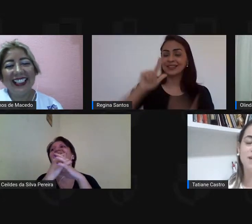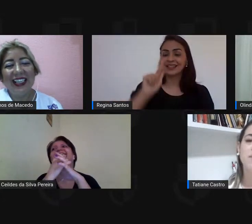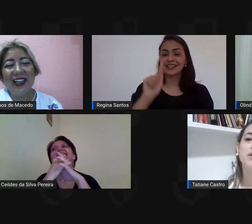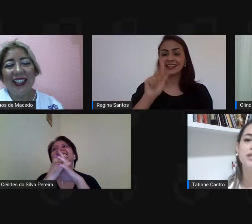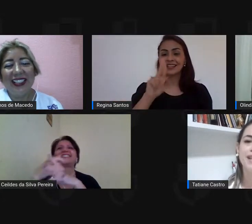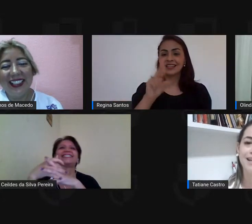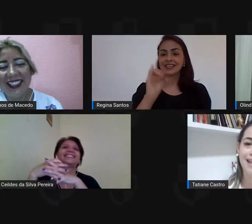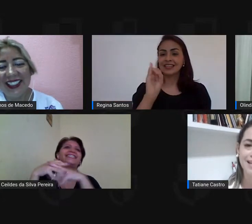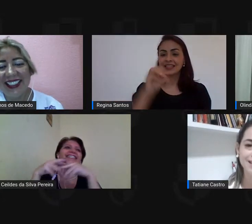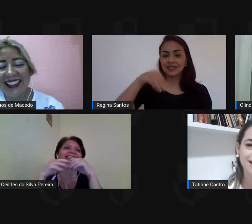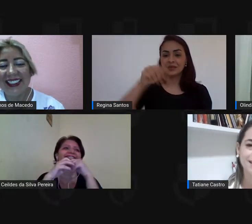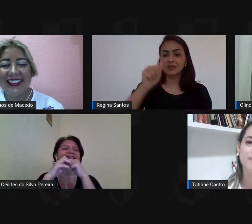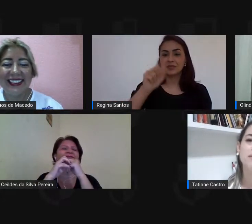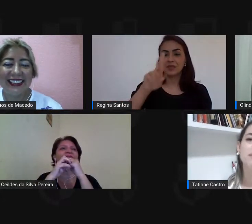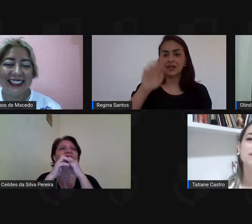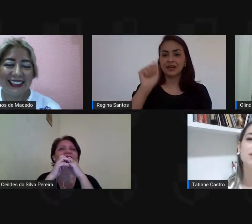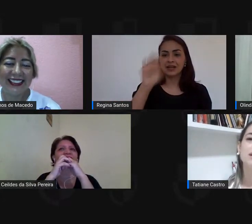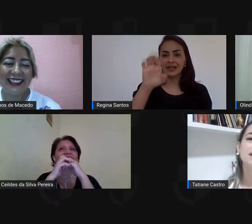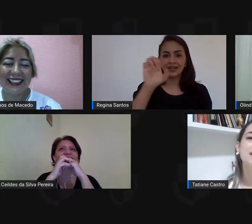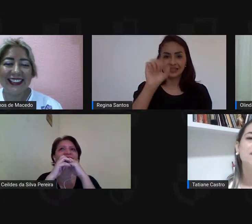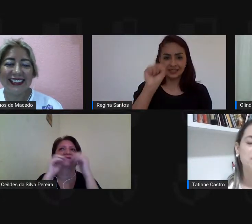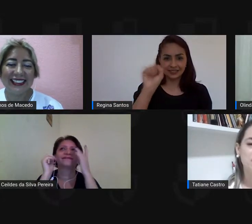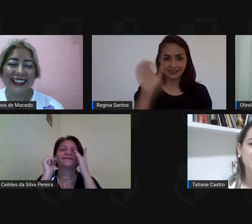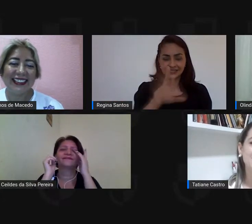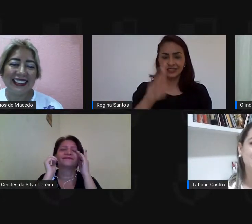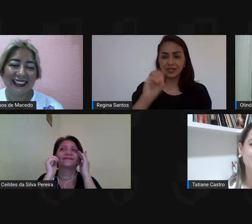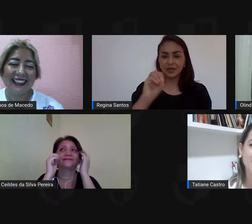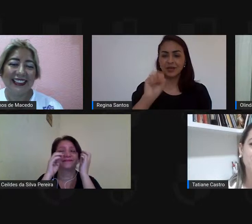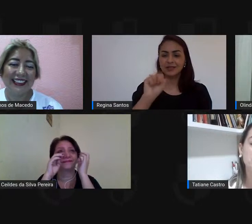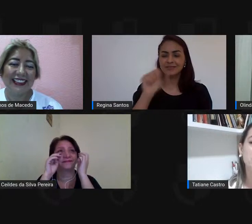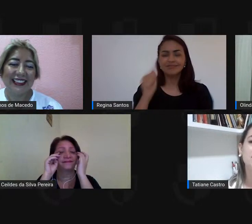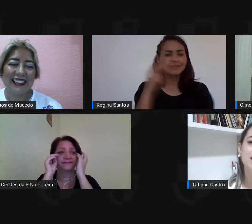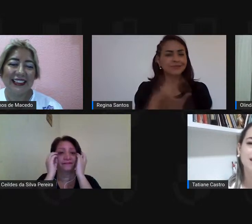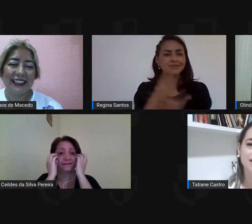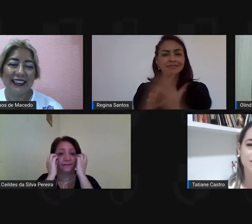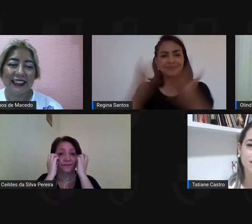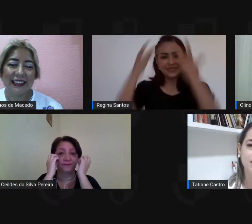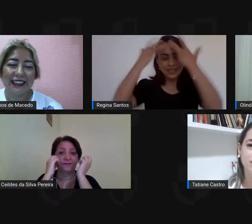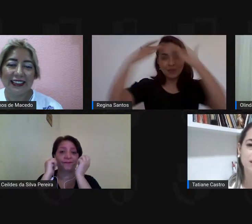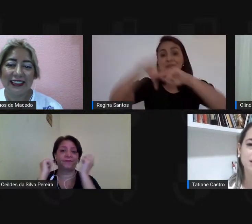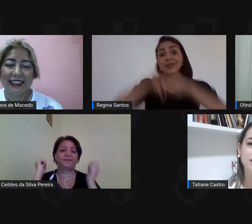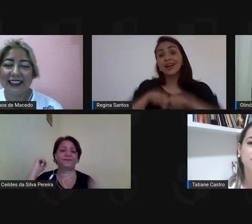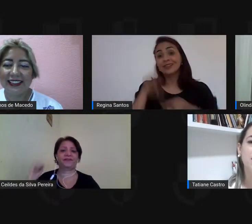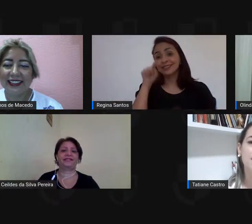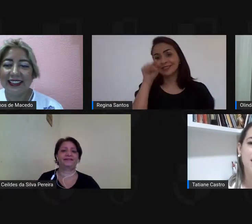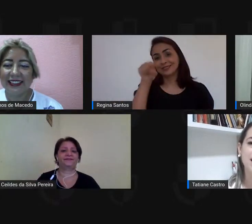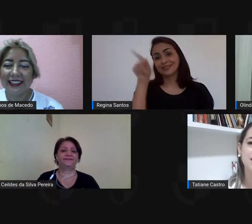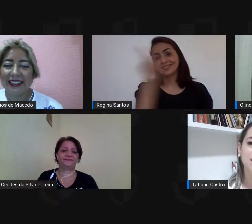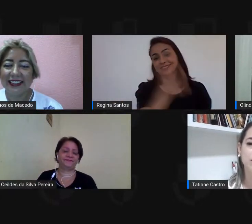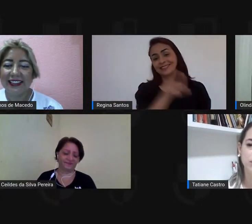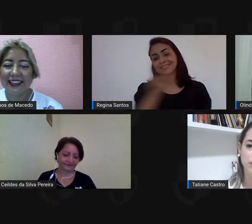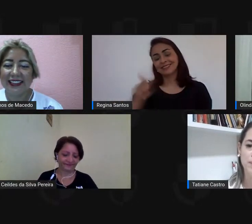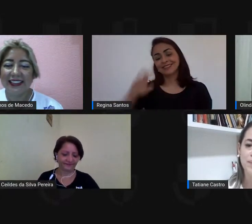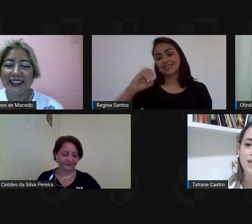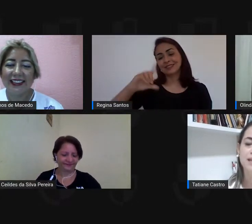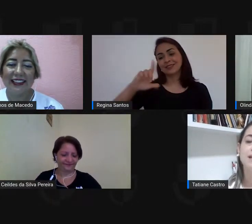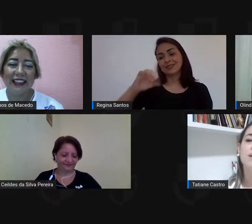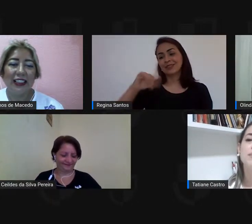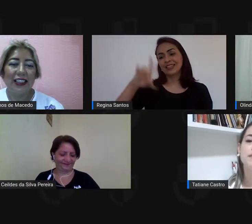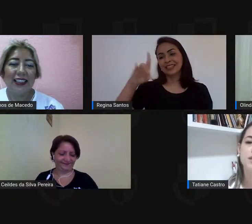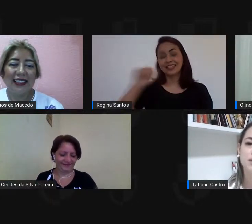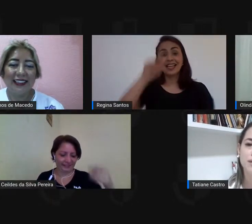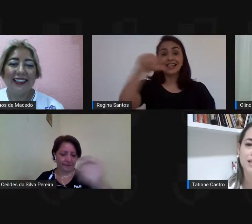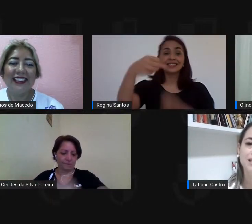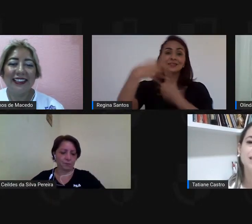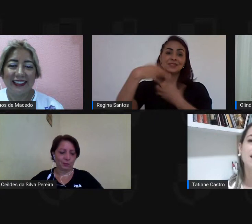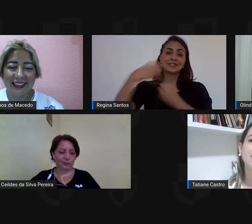Então, hoje, até a citação que eu escolhi foi pensando, né, no quanto ela nos ensinou a amar esse autor. Então,